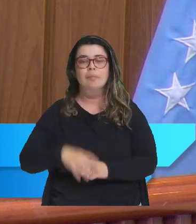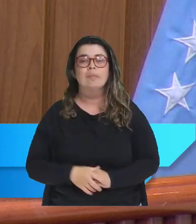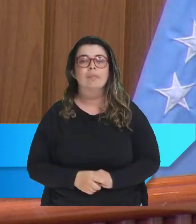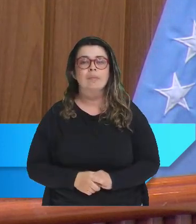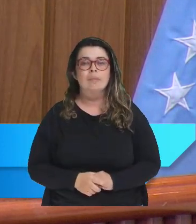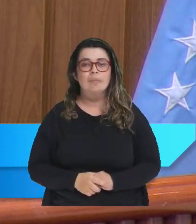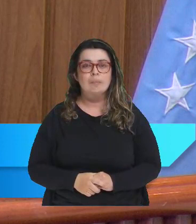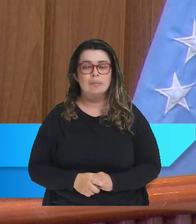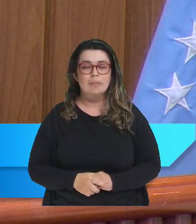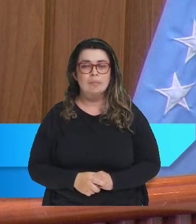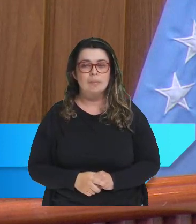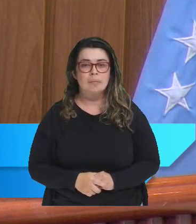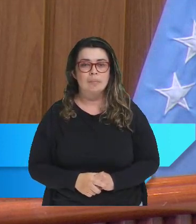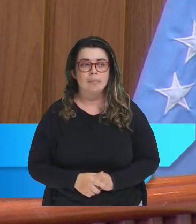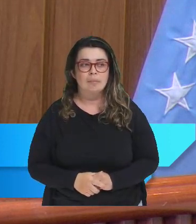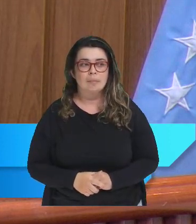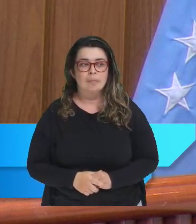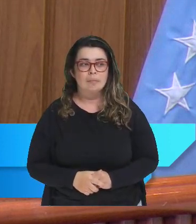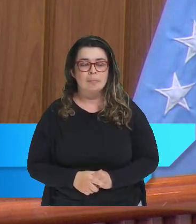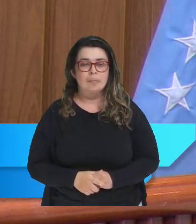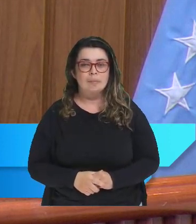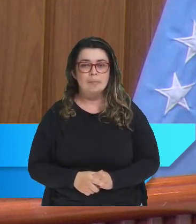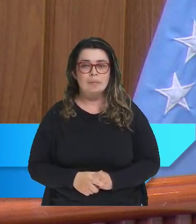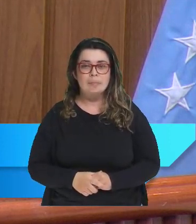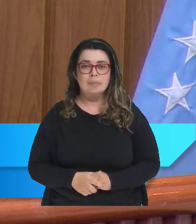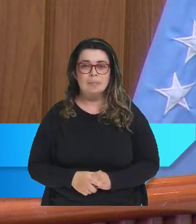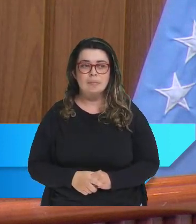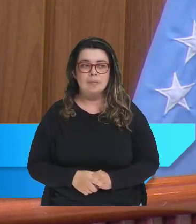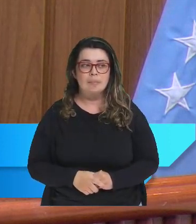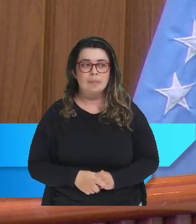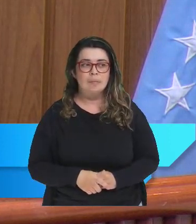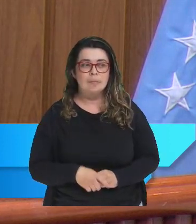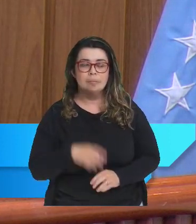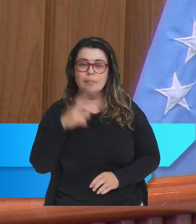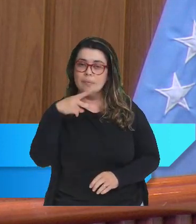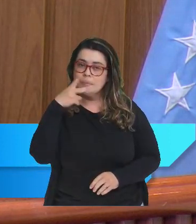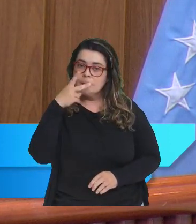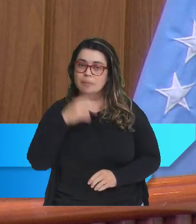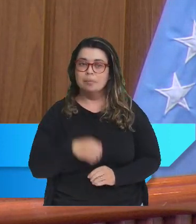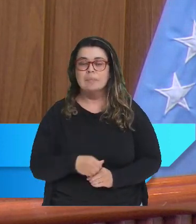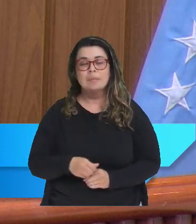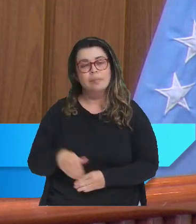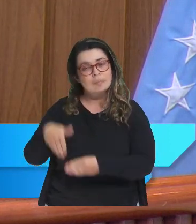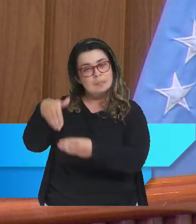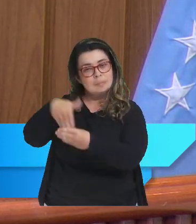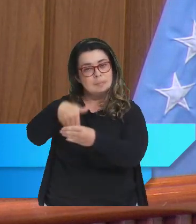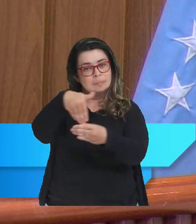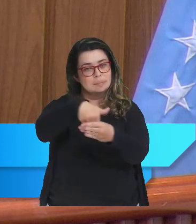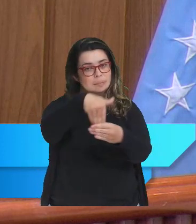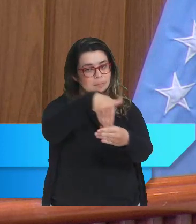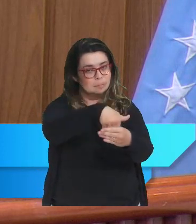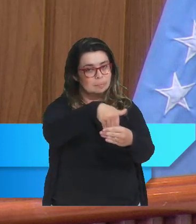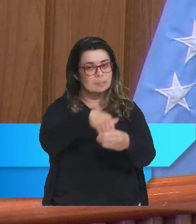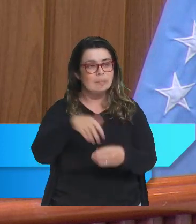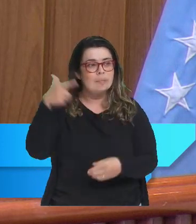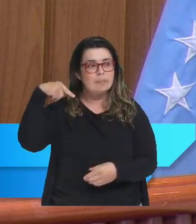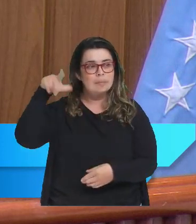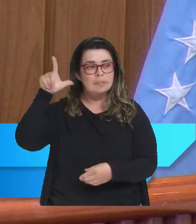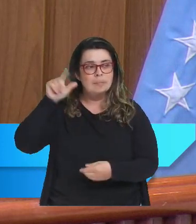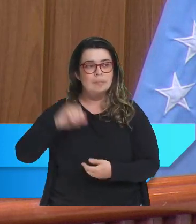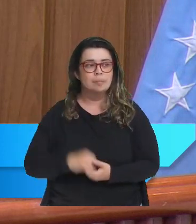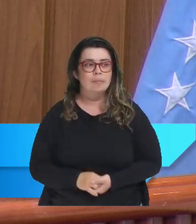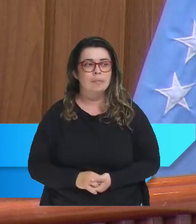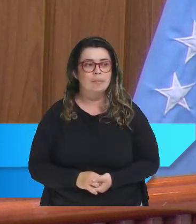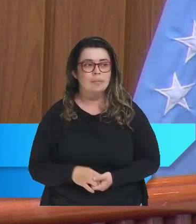E falar especificamente do resultado, né, do dia de ontem relacionado aos